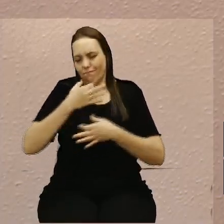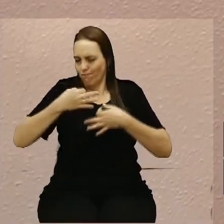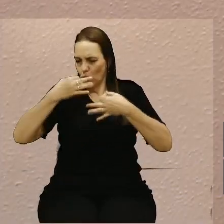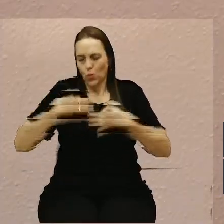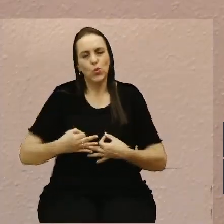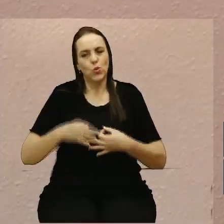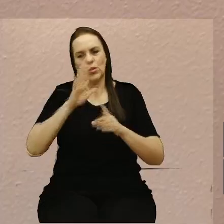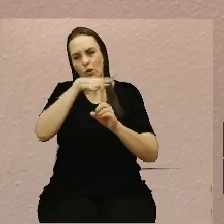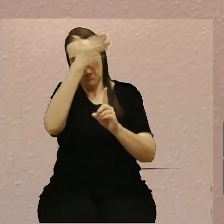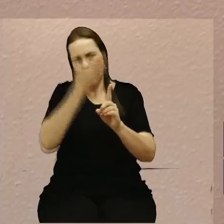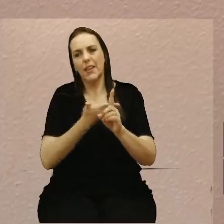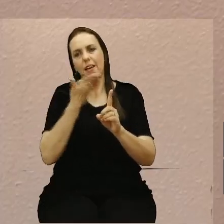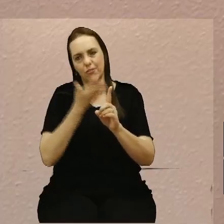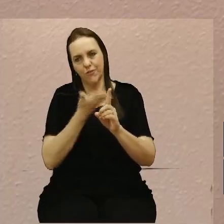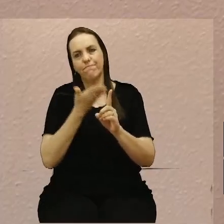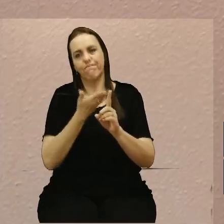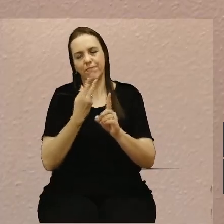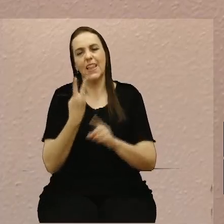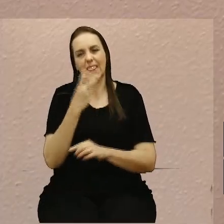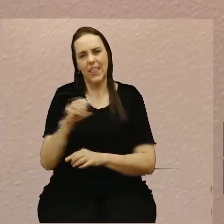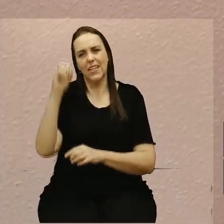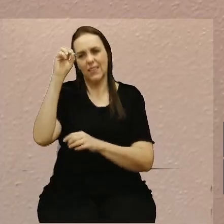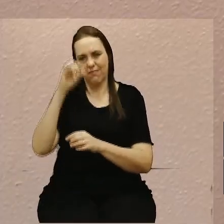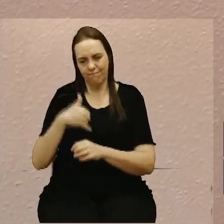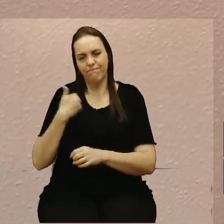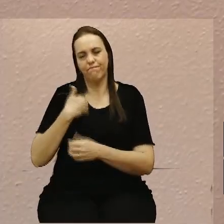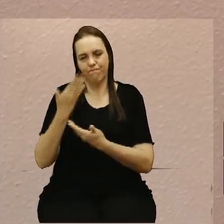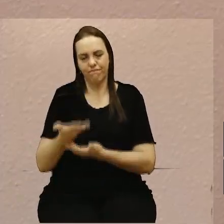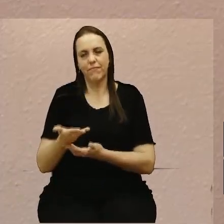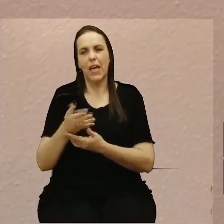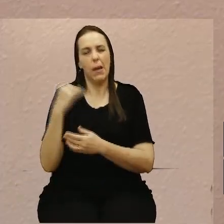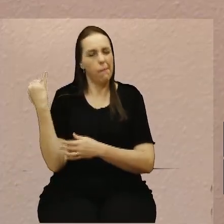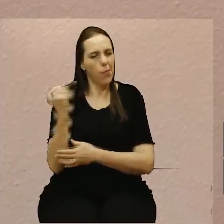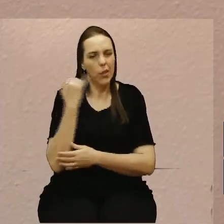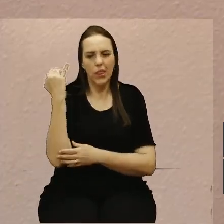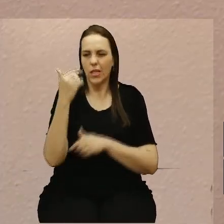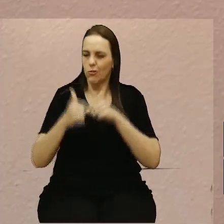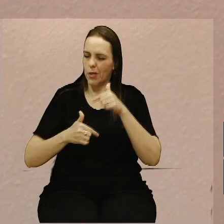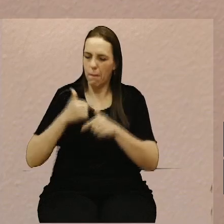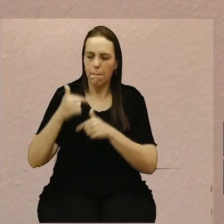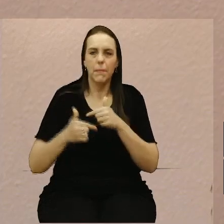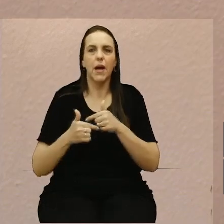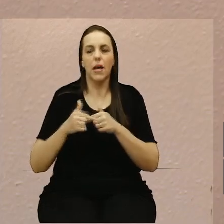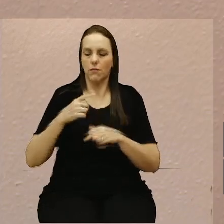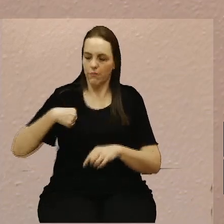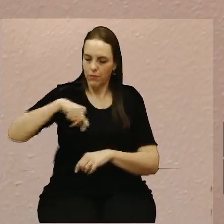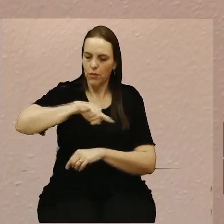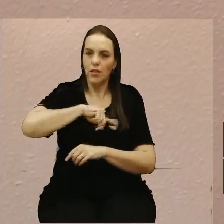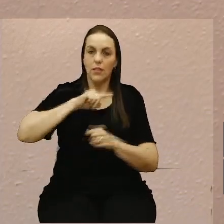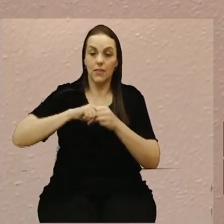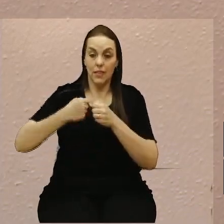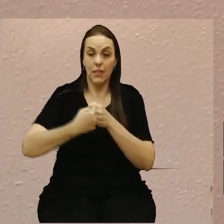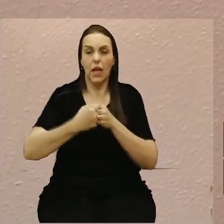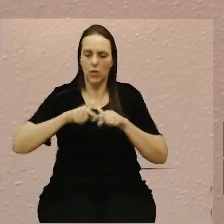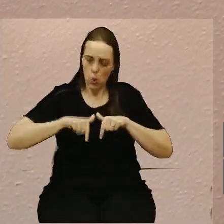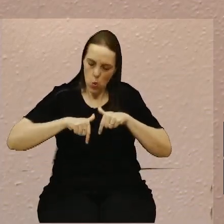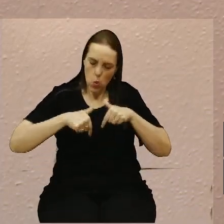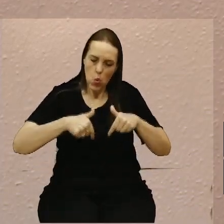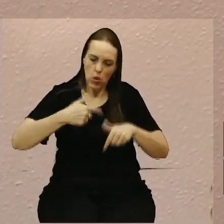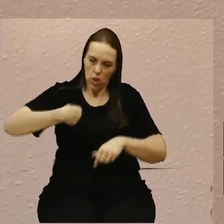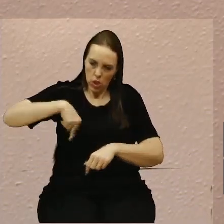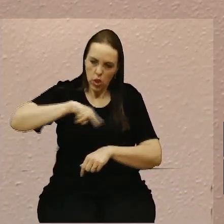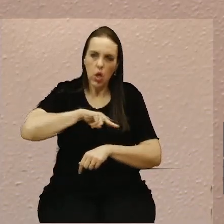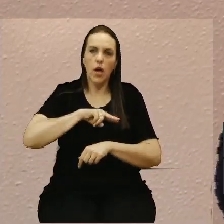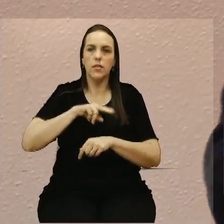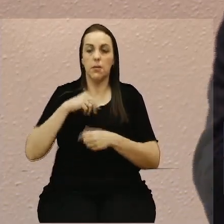justíssimo homenagear Criança Feliz pelo importantíssimo, pelo brilhante trabalho que fazem na nossa cidade. E é uma luta nossa, é uma luta minha e